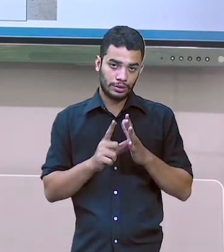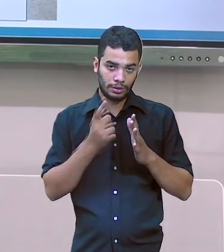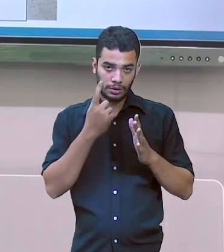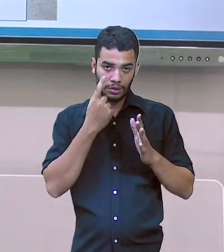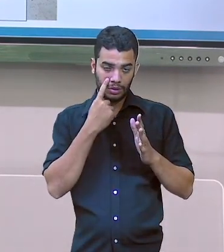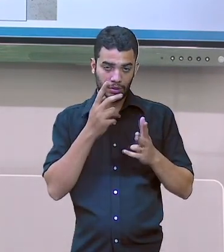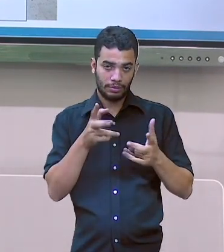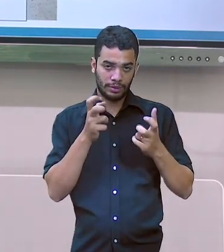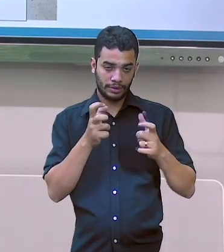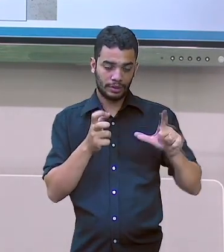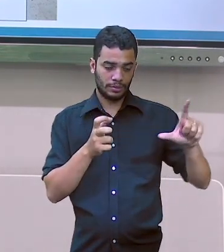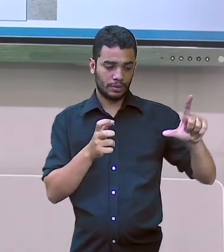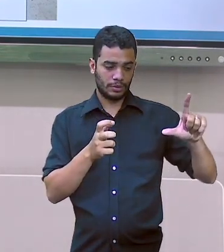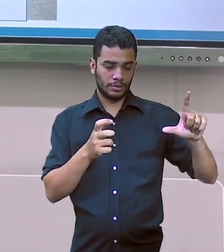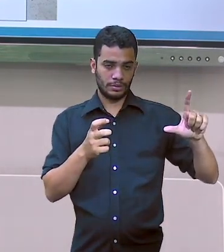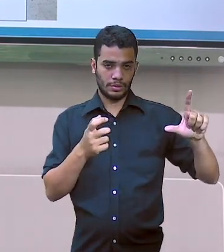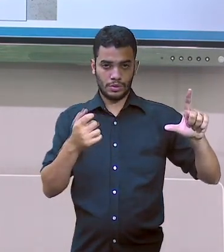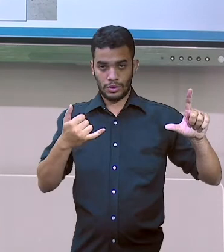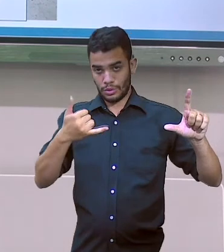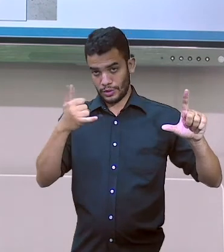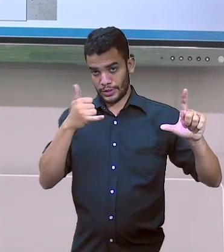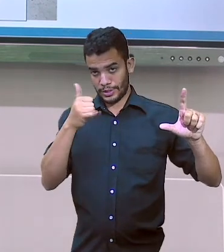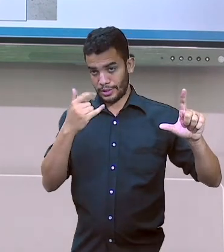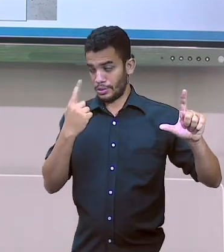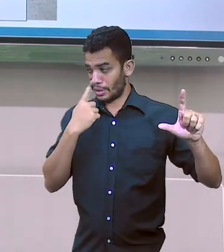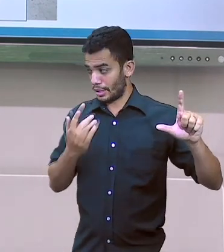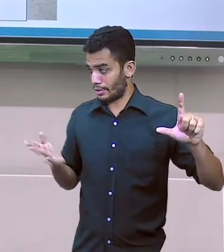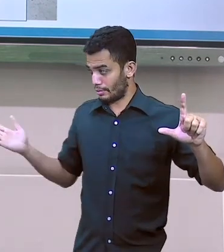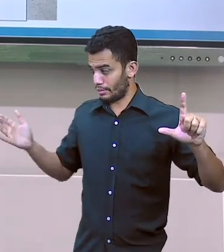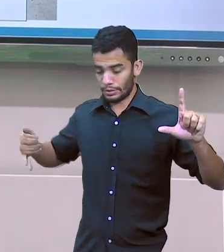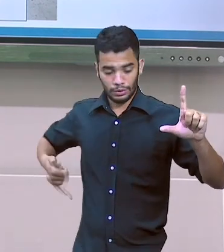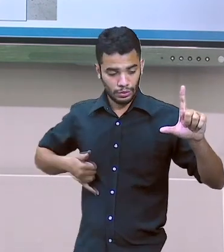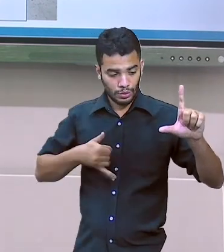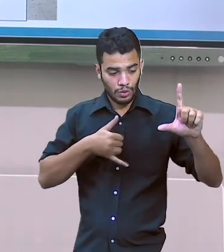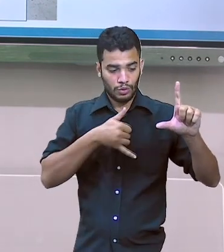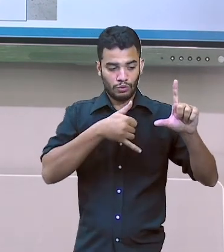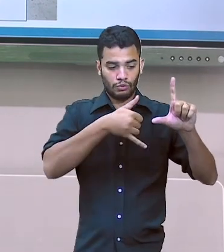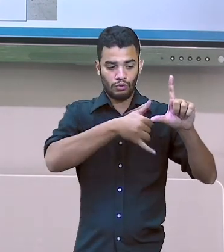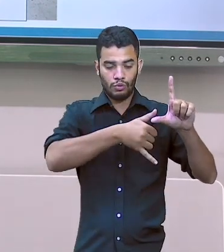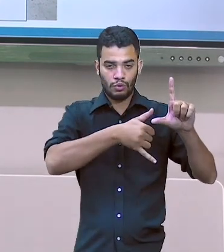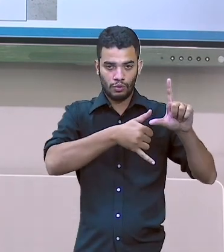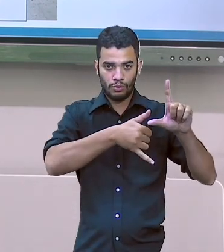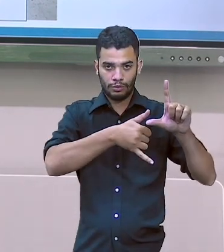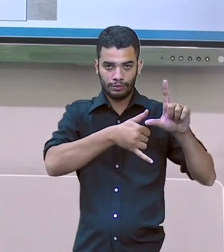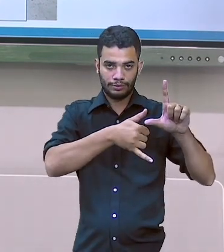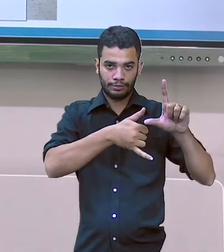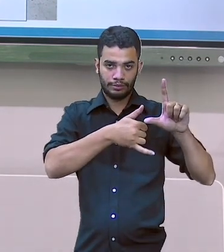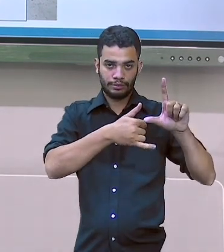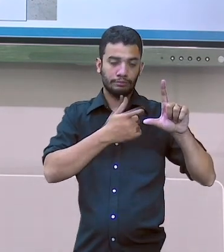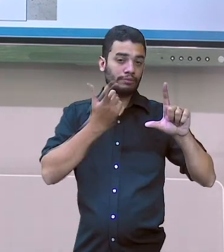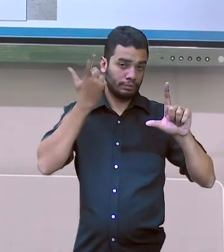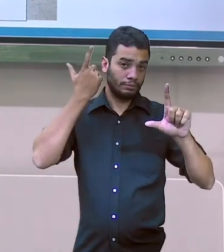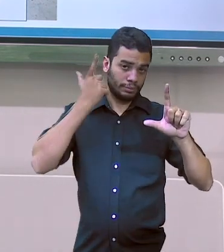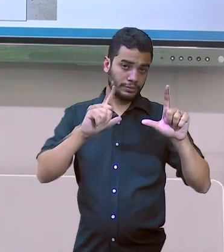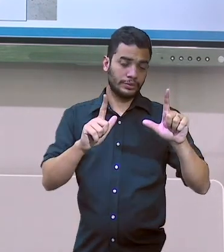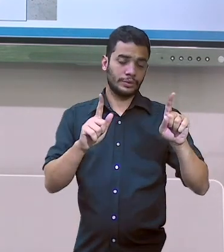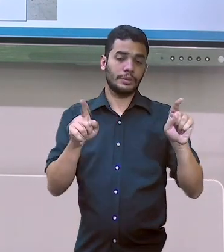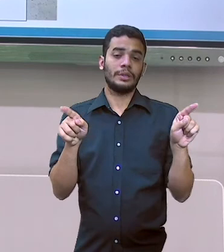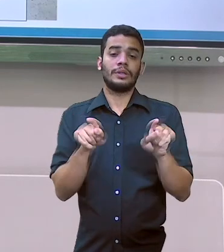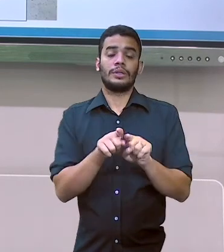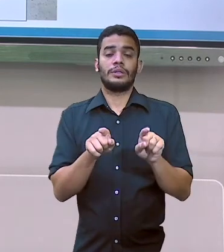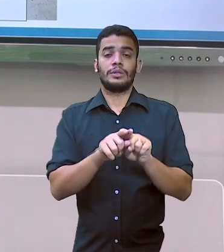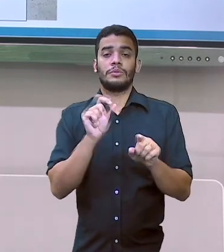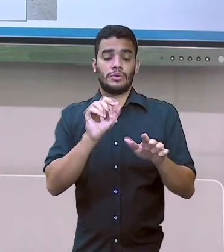o seu aparelho, a câmera do seu celular, para a imagem que aparece no canto da tela. Acesse as nossas